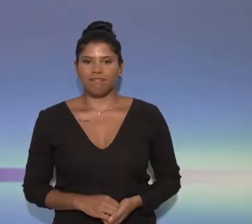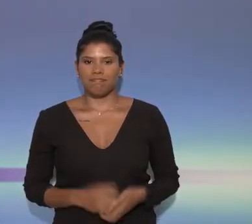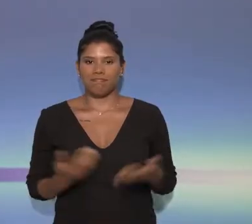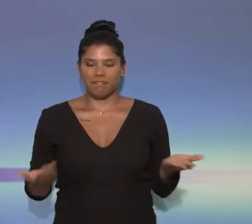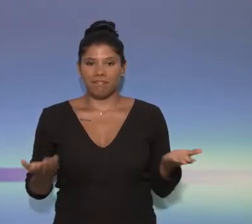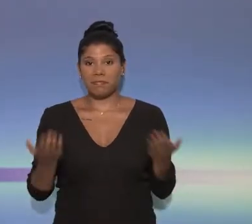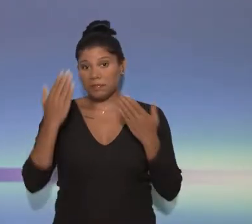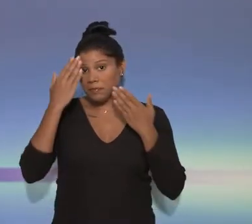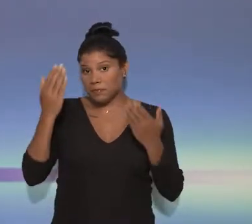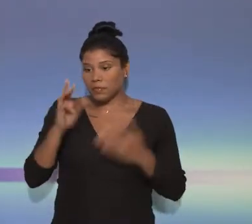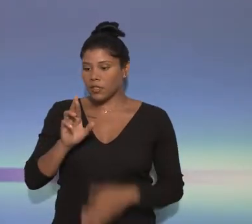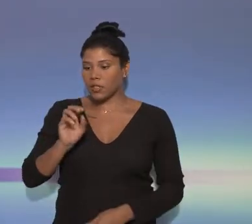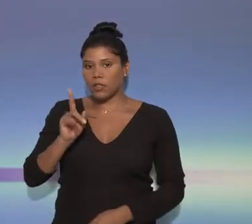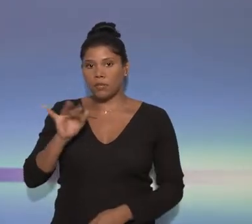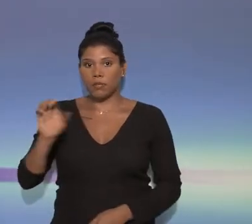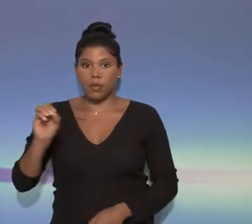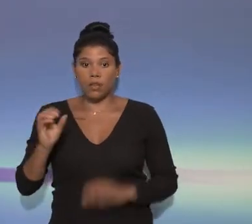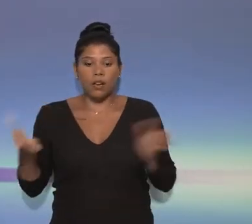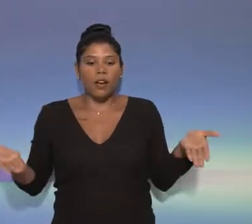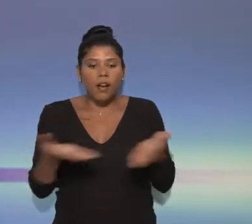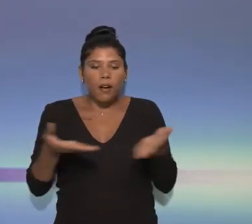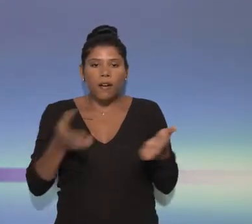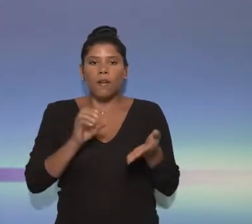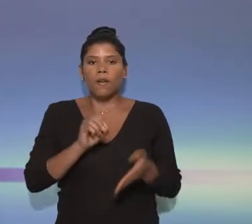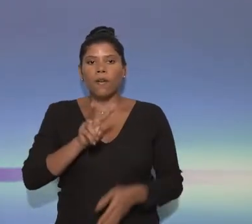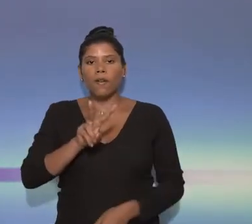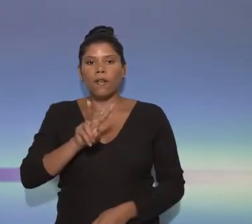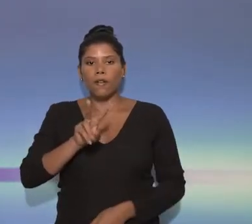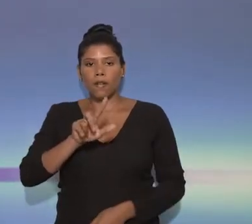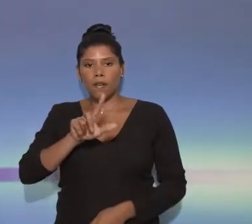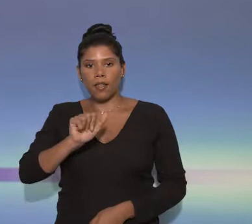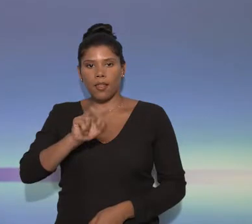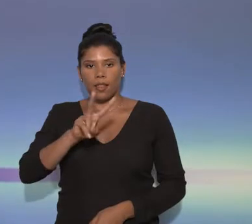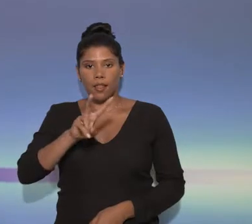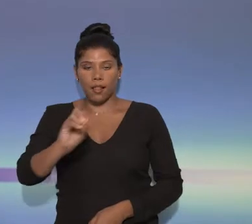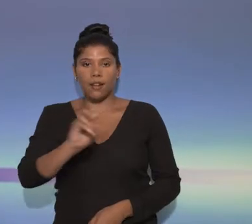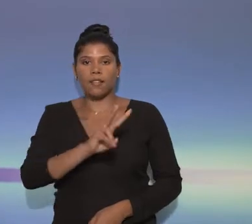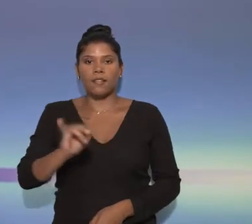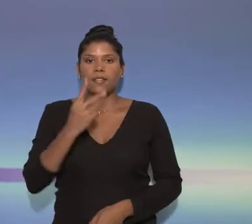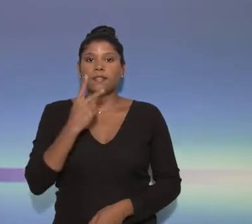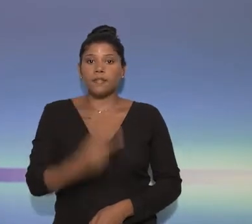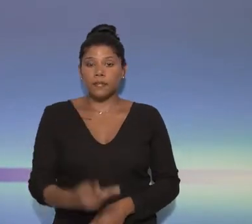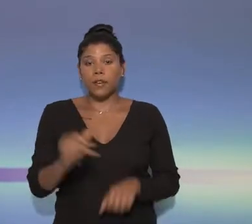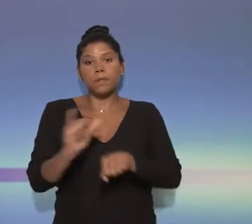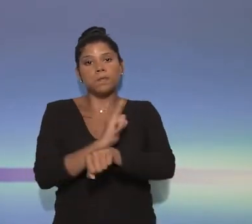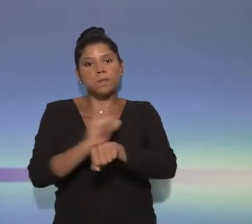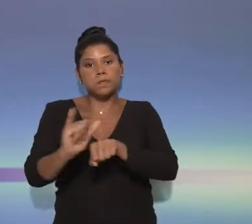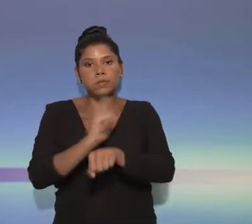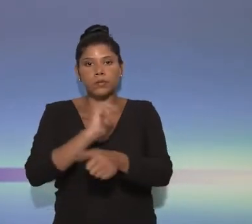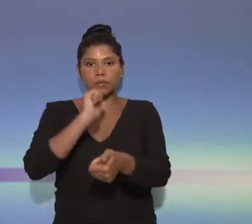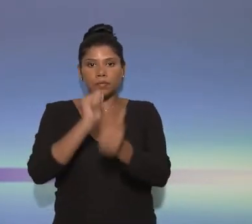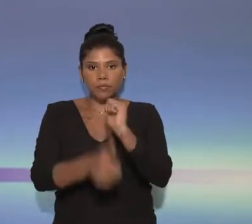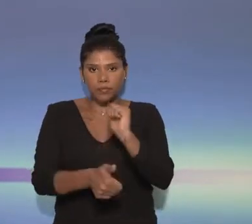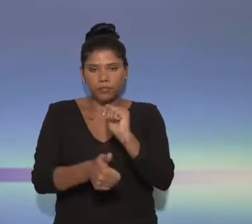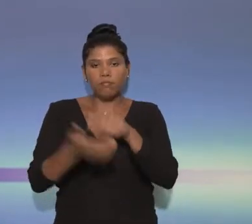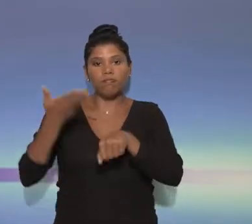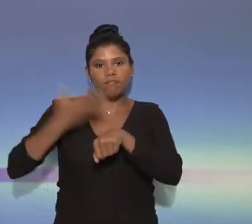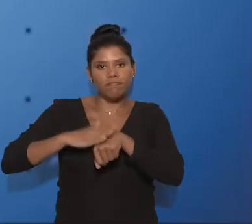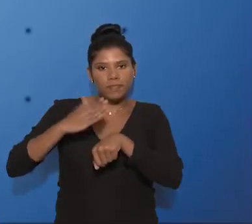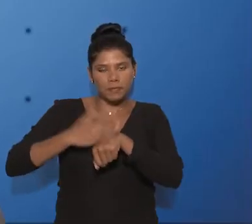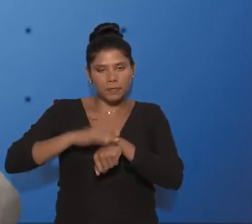Valeu, Robério. E agora é a hora da crônica do professor Olavo Colares, e vai falar das estratégias do esporte e dos treinadores.